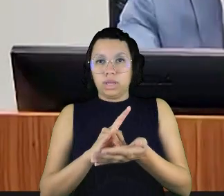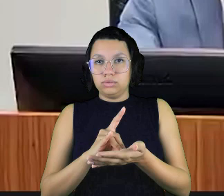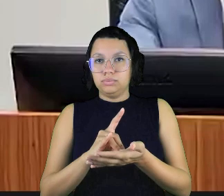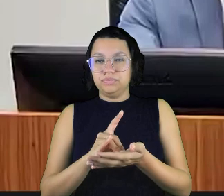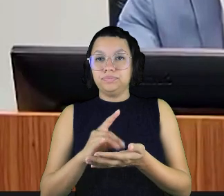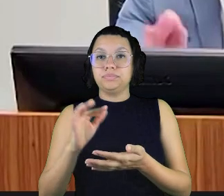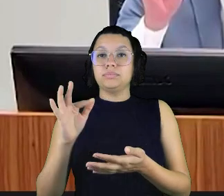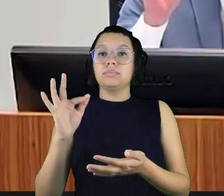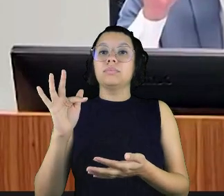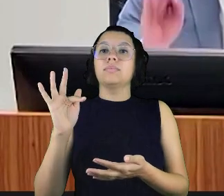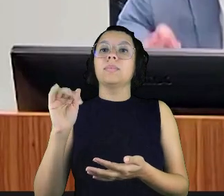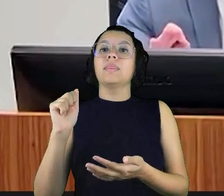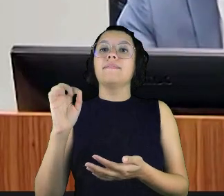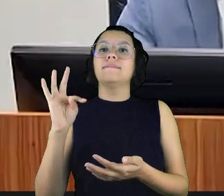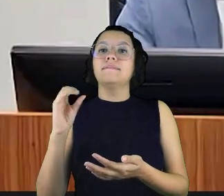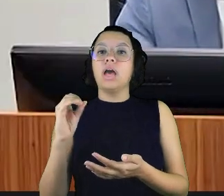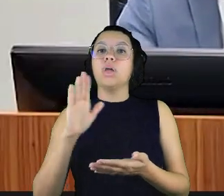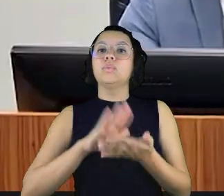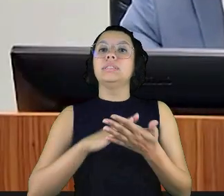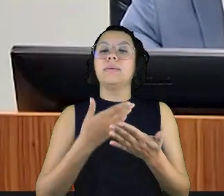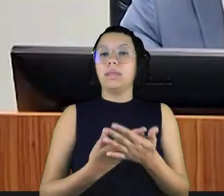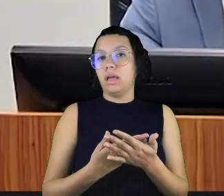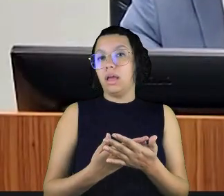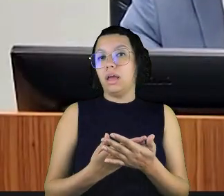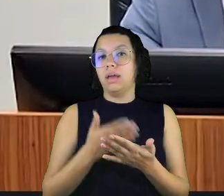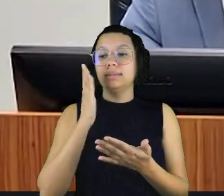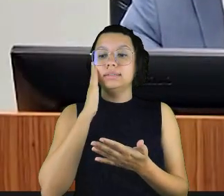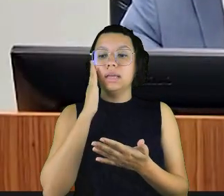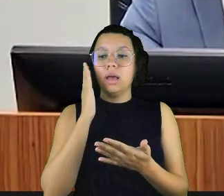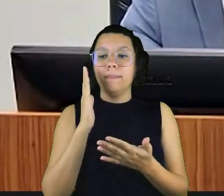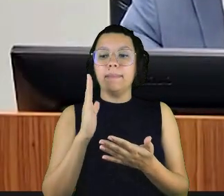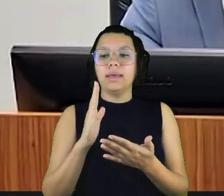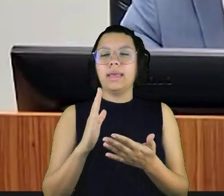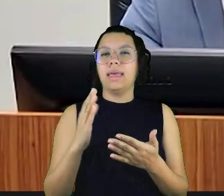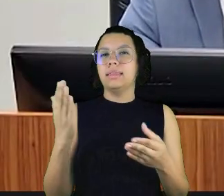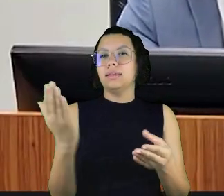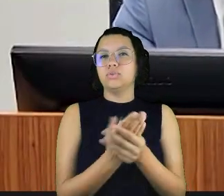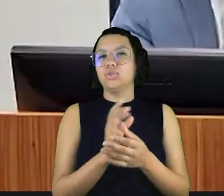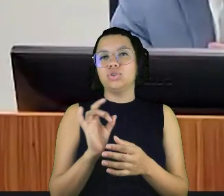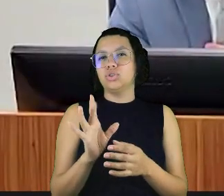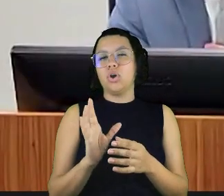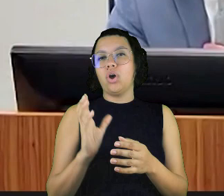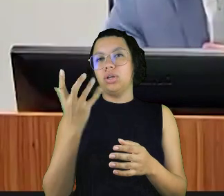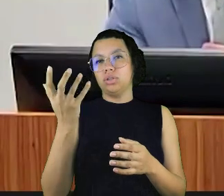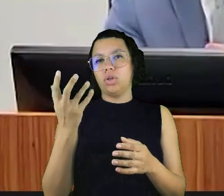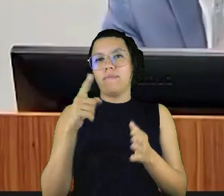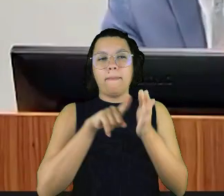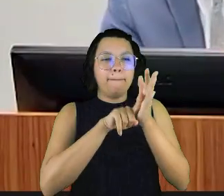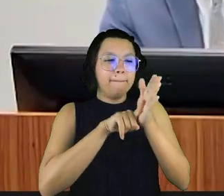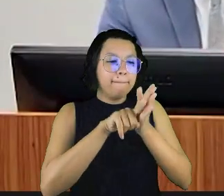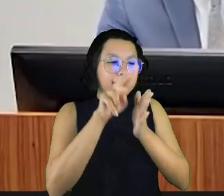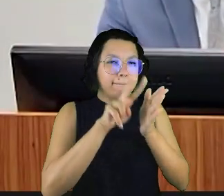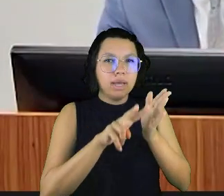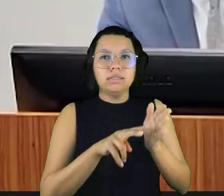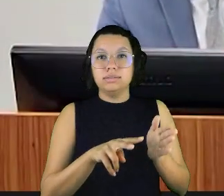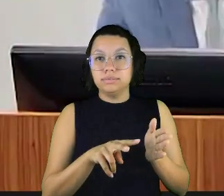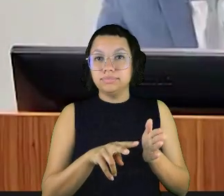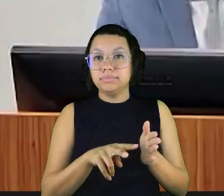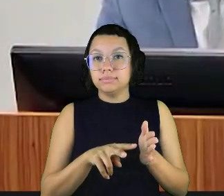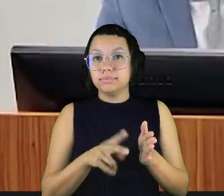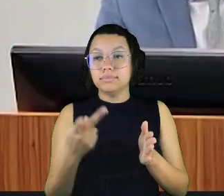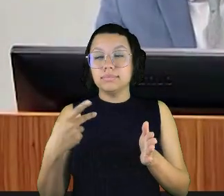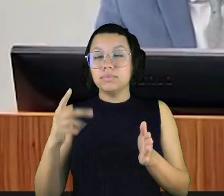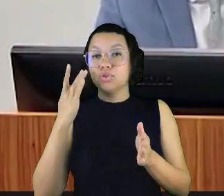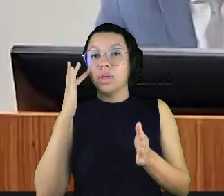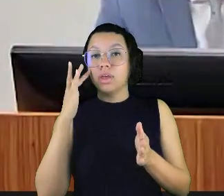aquelas ações que só vão poder ser resolvidas por perícia? a gente acha que isso